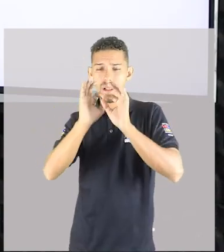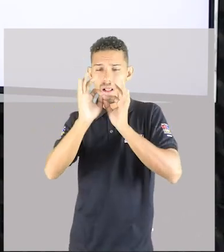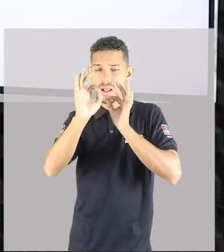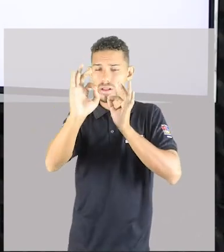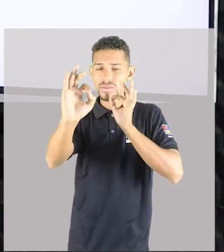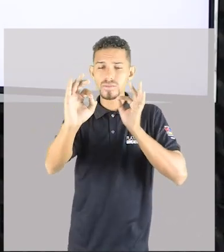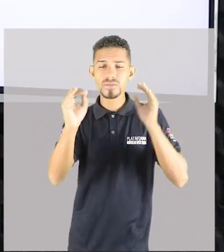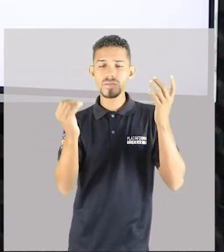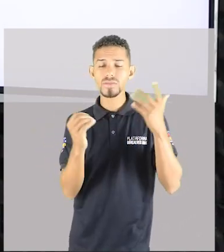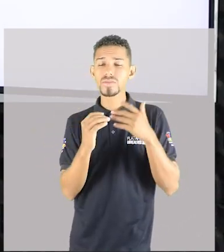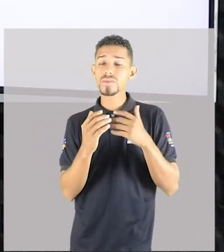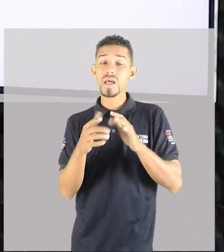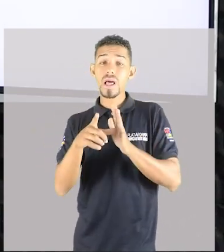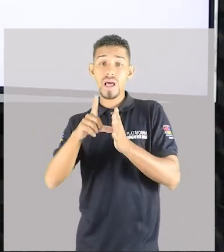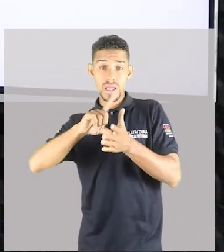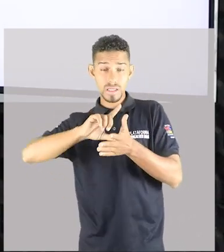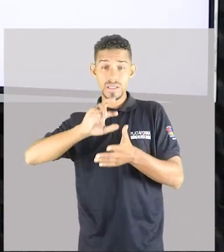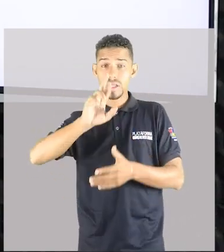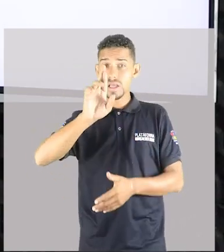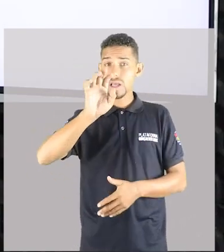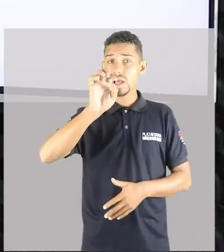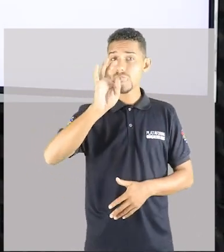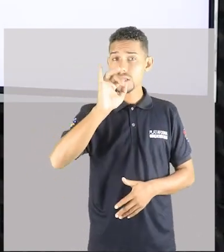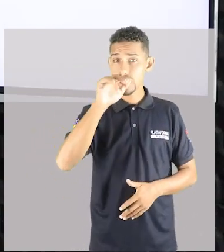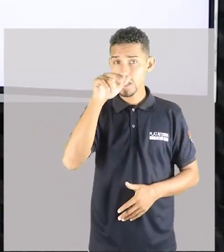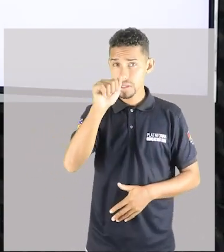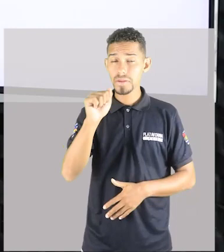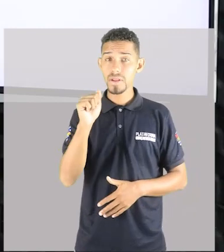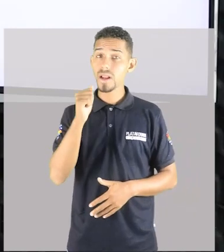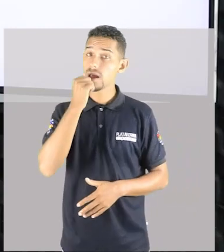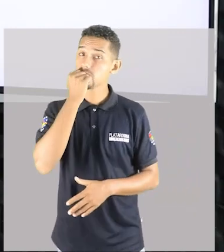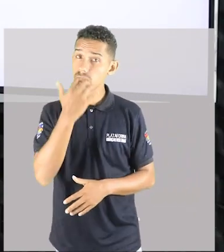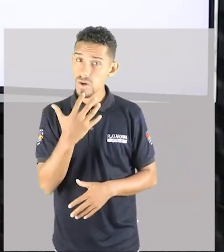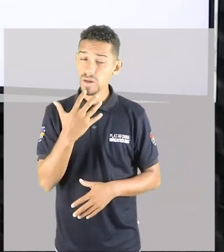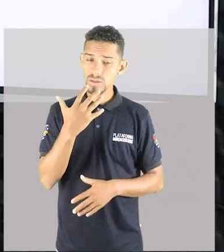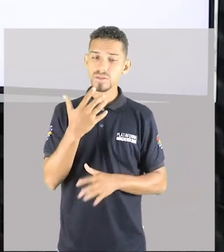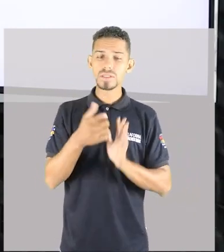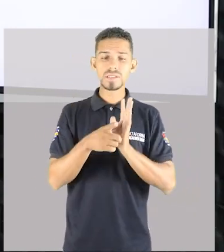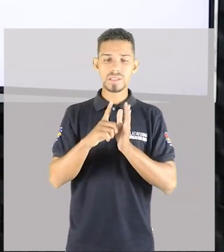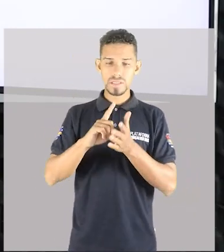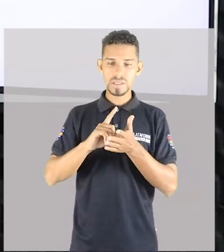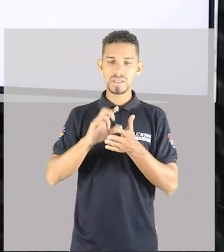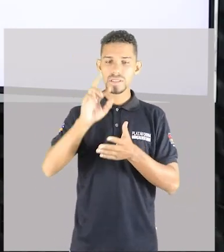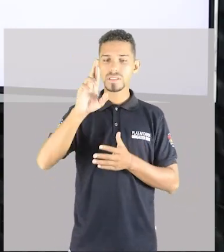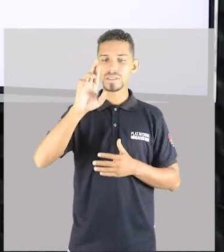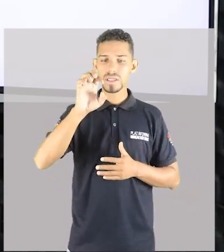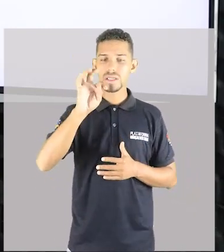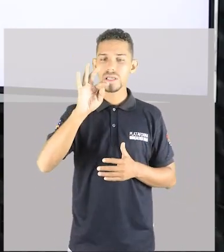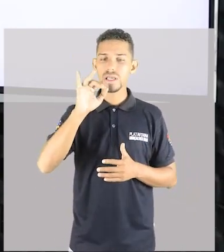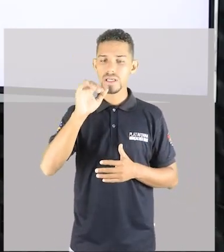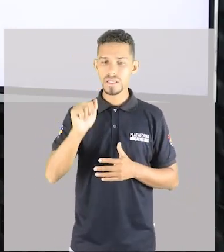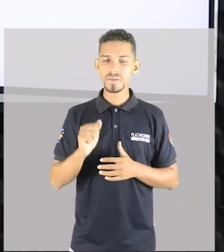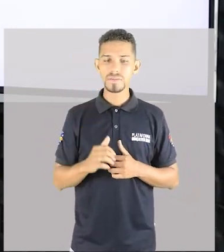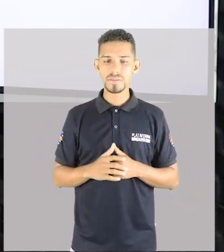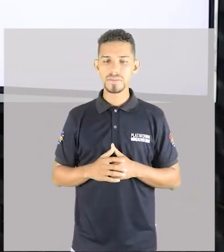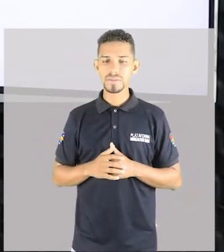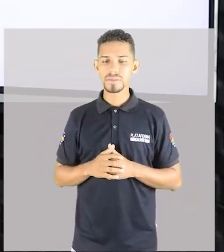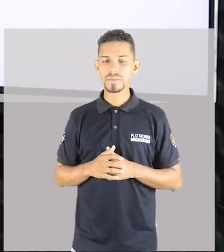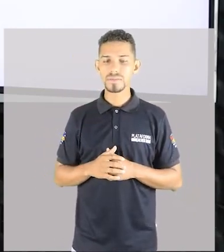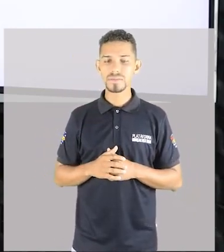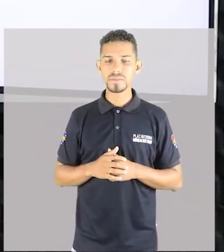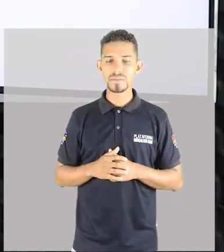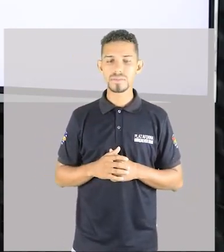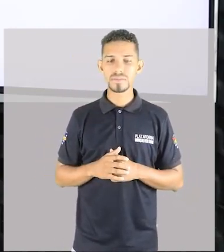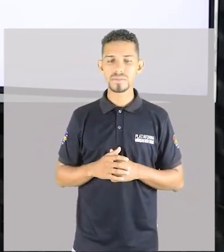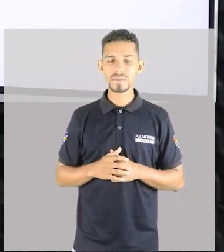a imagem se forma antes da retina. A imagem boa se forma antes da retina, tá?